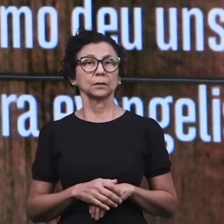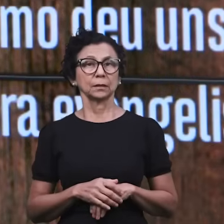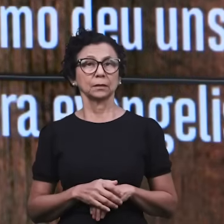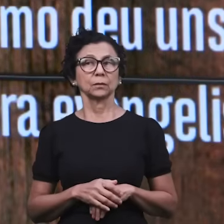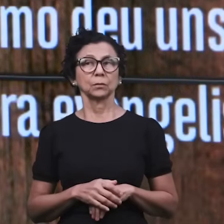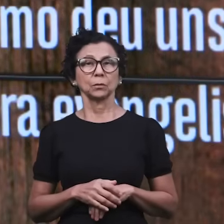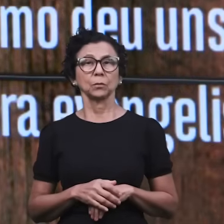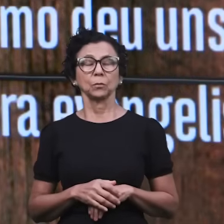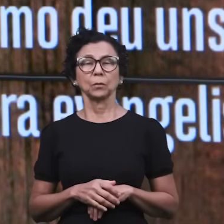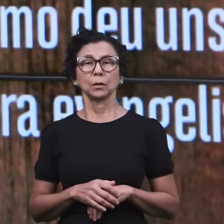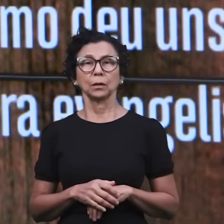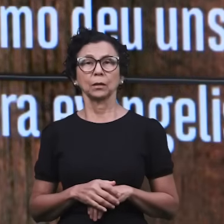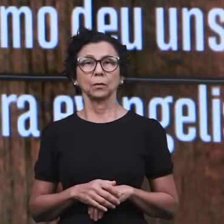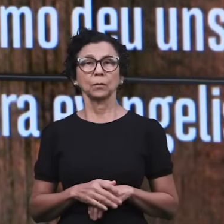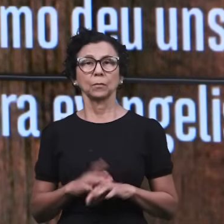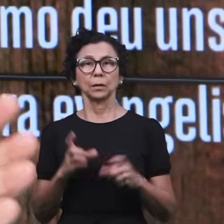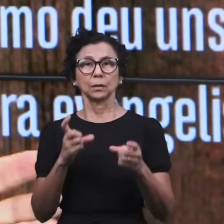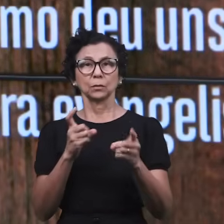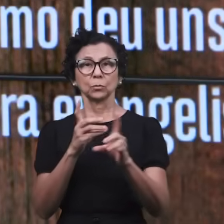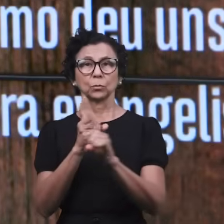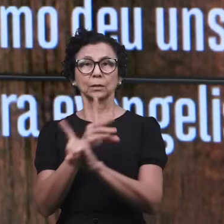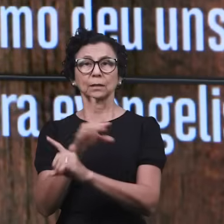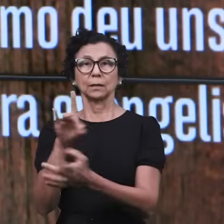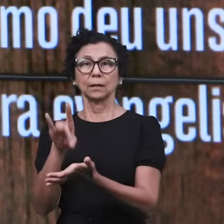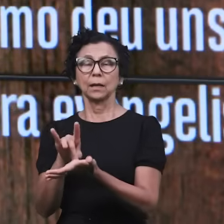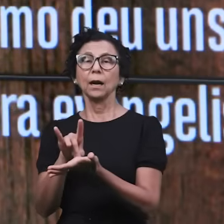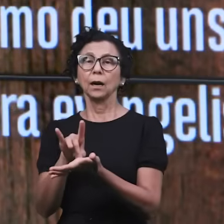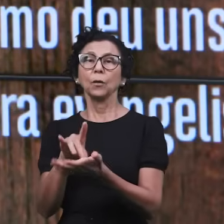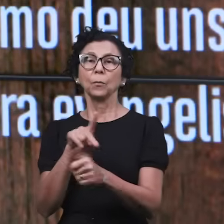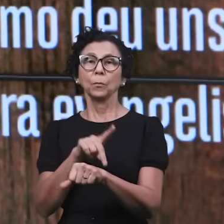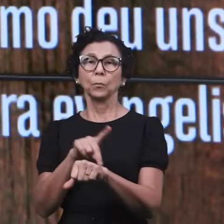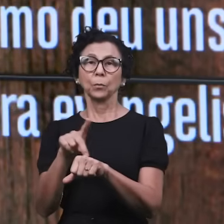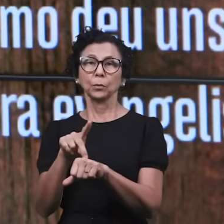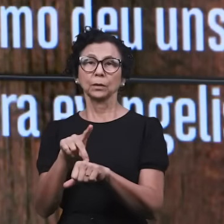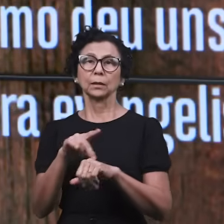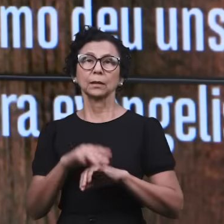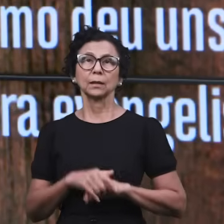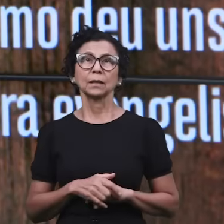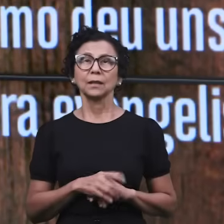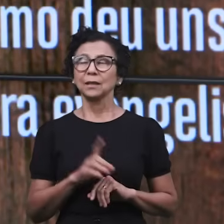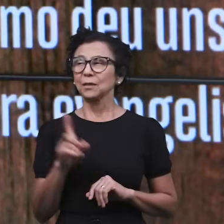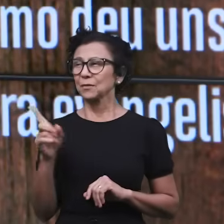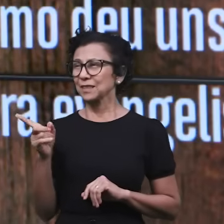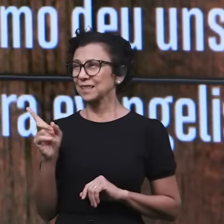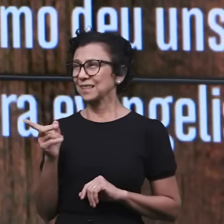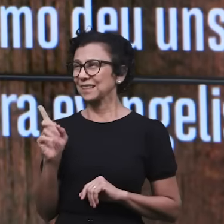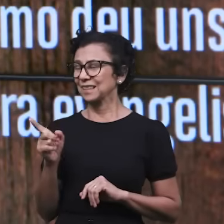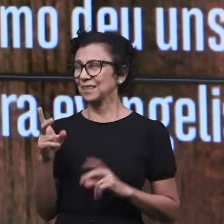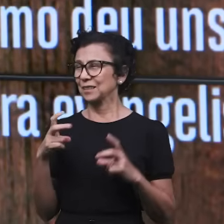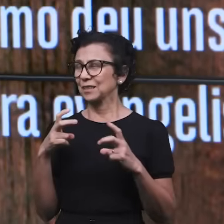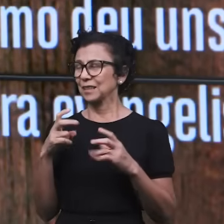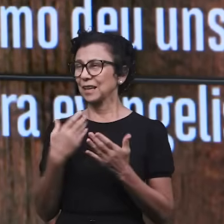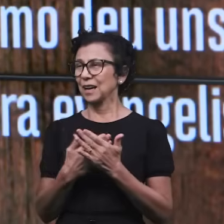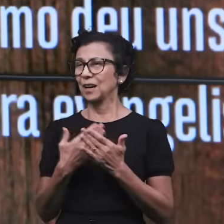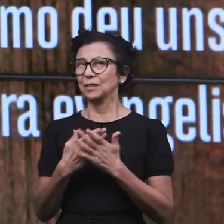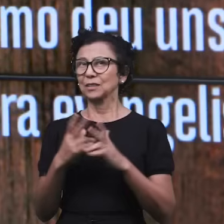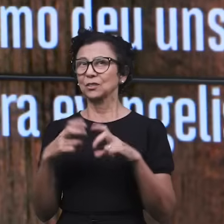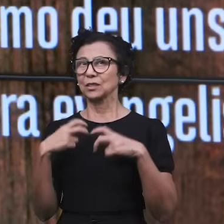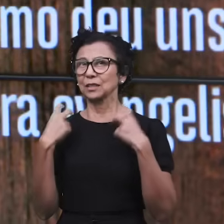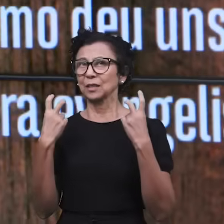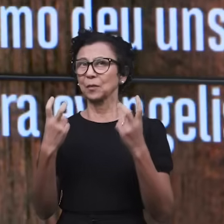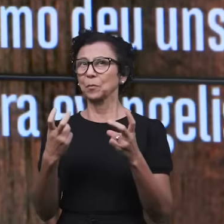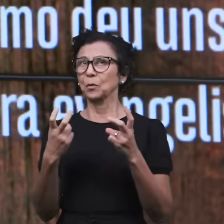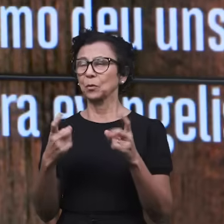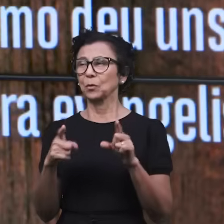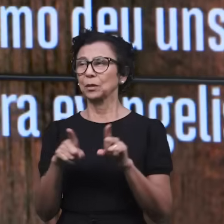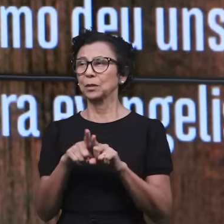Ou seja, e essa sã doutrina, é por isso que eu citei aqui, você deu essa aula lá no Manaim sobre ministério,